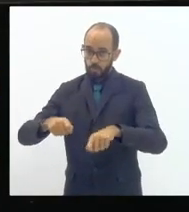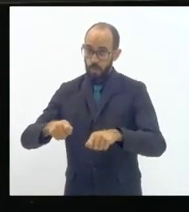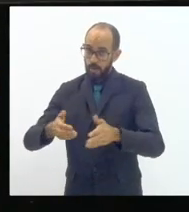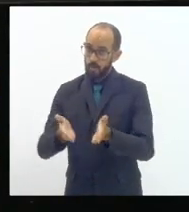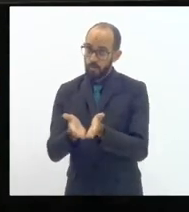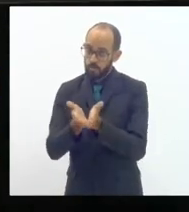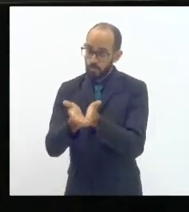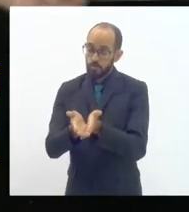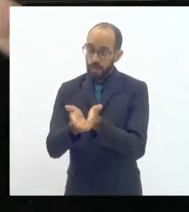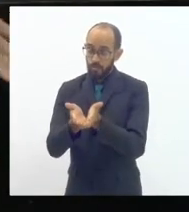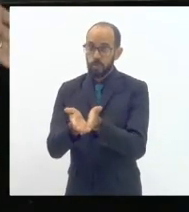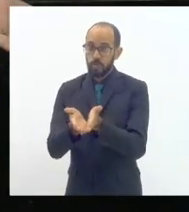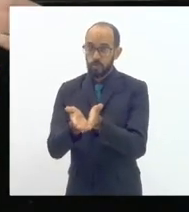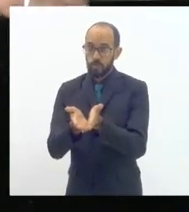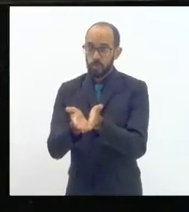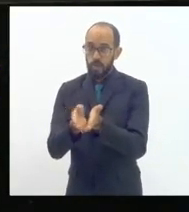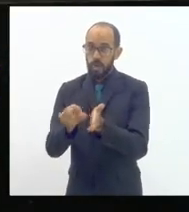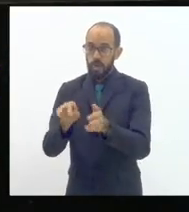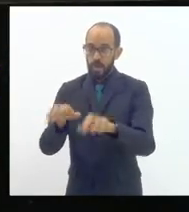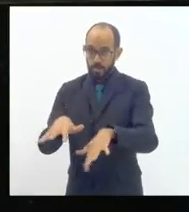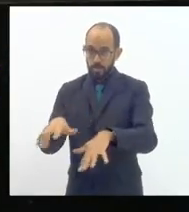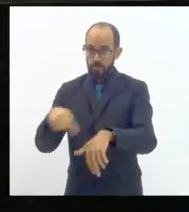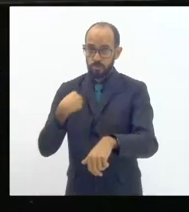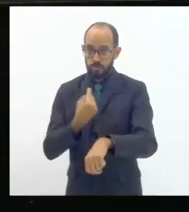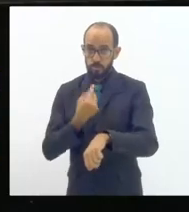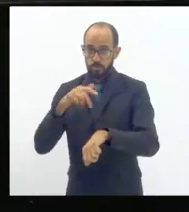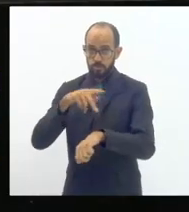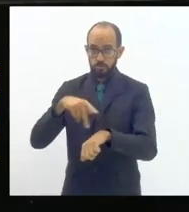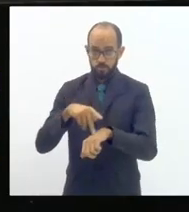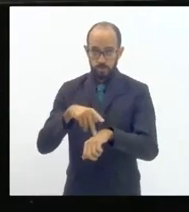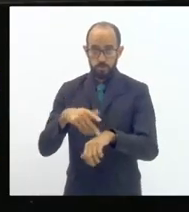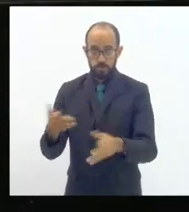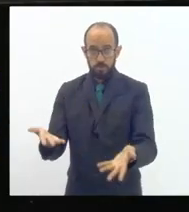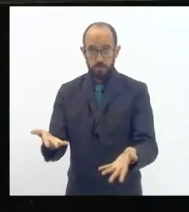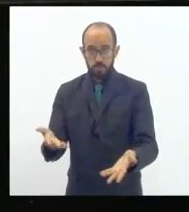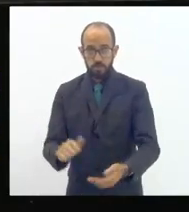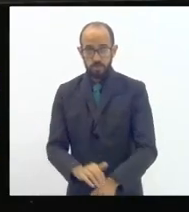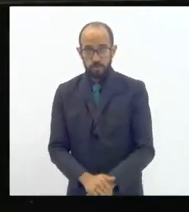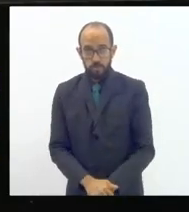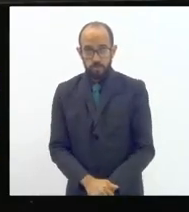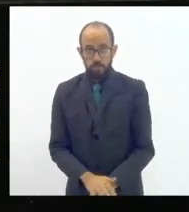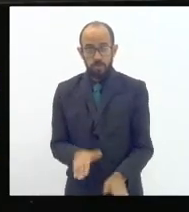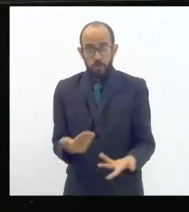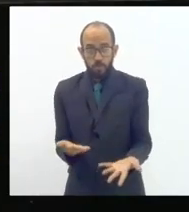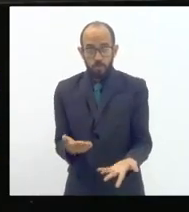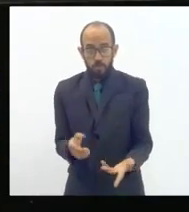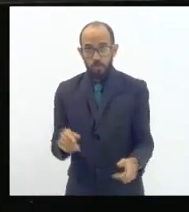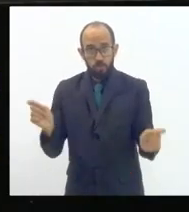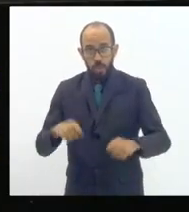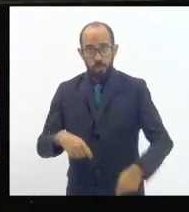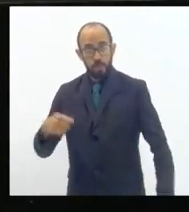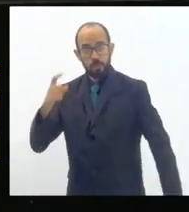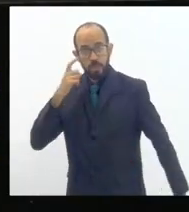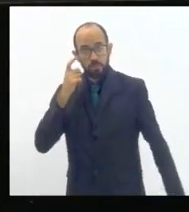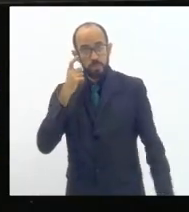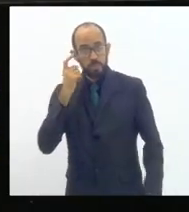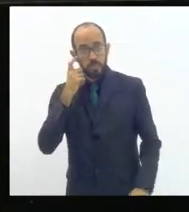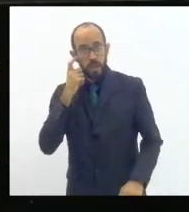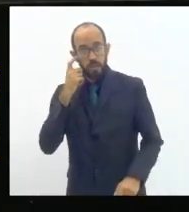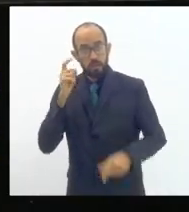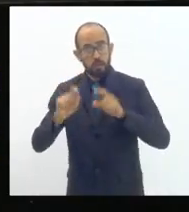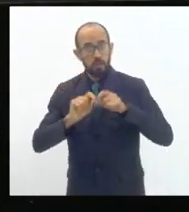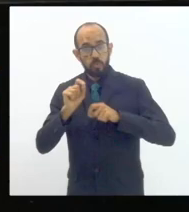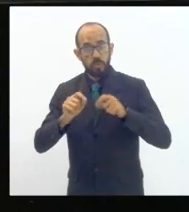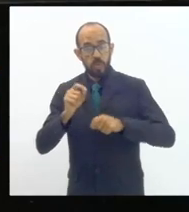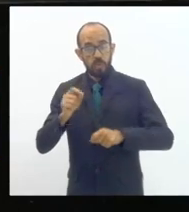já é um pouco mais difícil, mas é isso aí. Vocês não vão pensar que o parlamento, que a